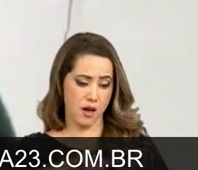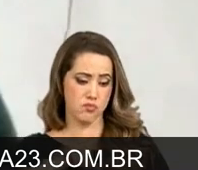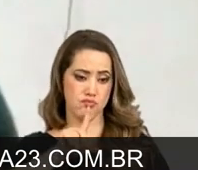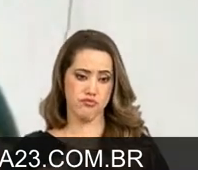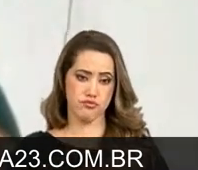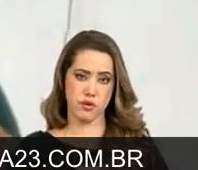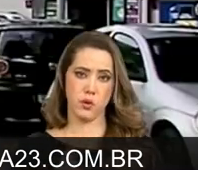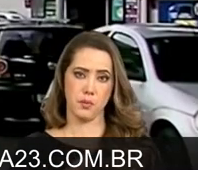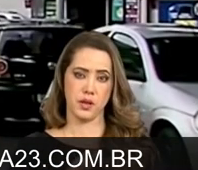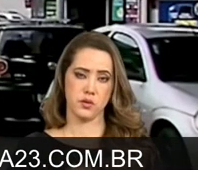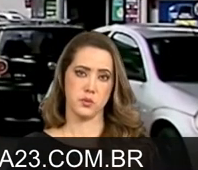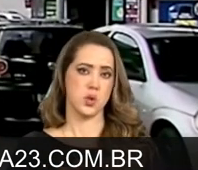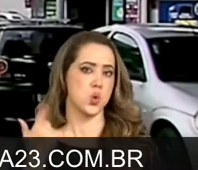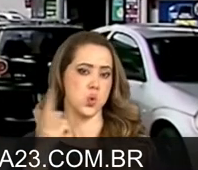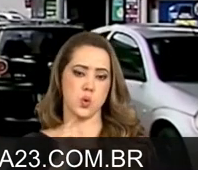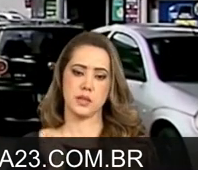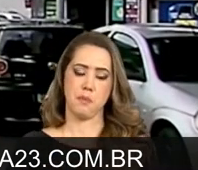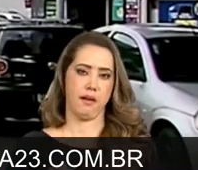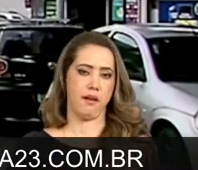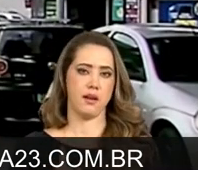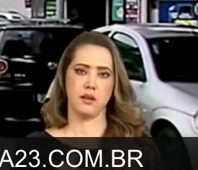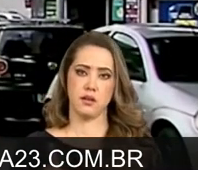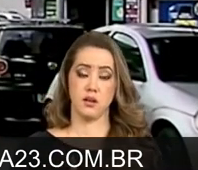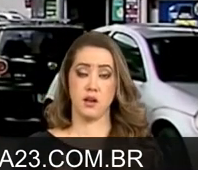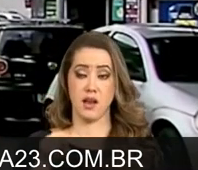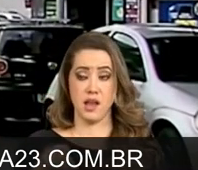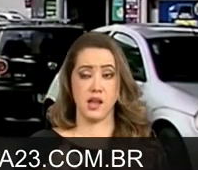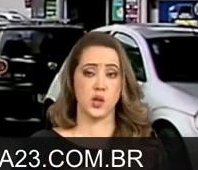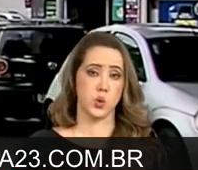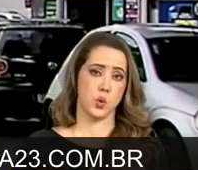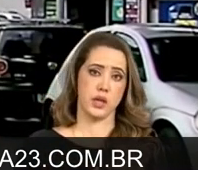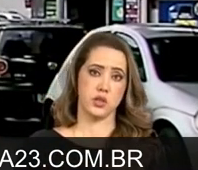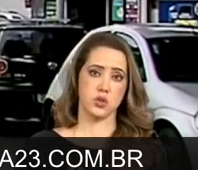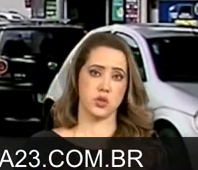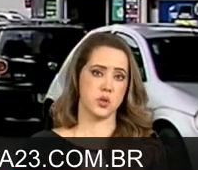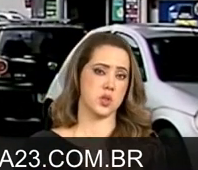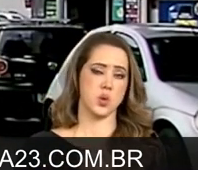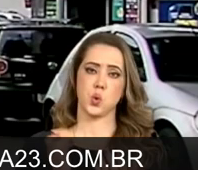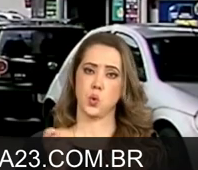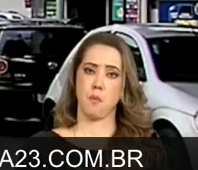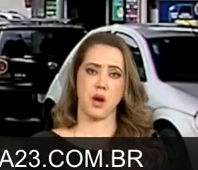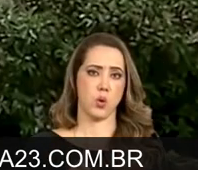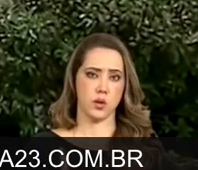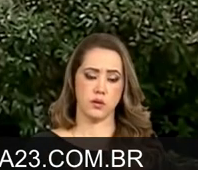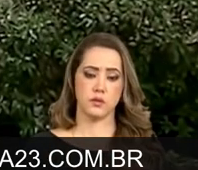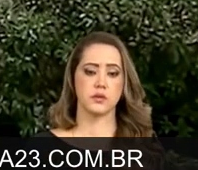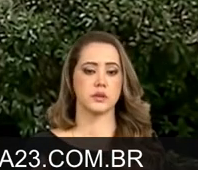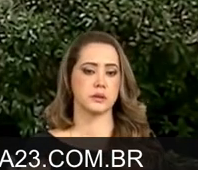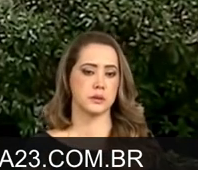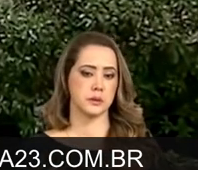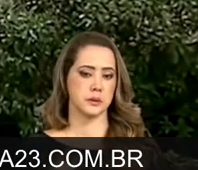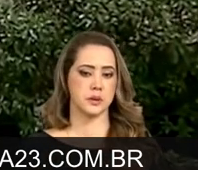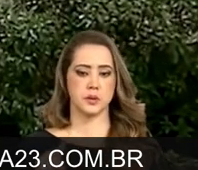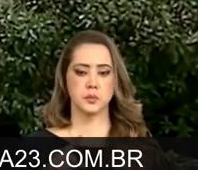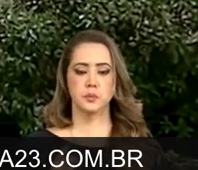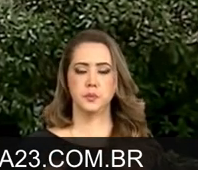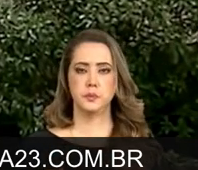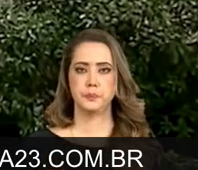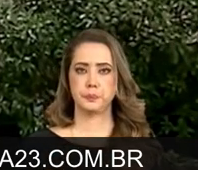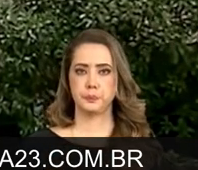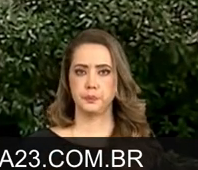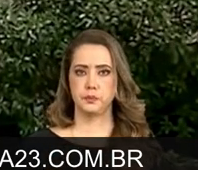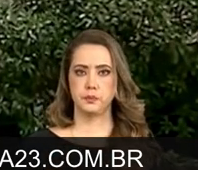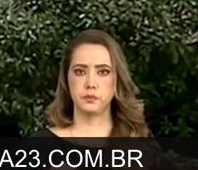eles não conseguiram pagar. O esposo da minha mãe estava inválido e o seguro não cobriu essa invalidez. Então,